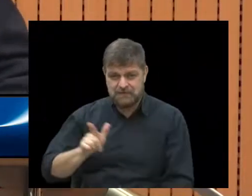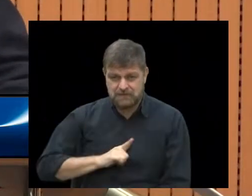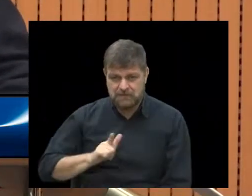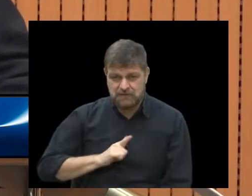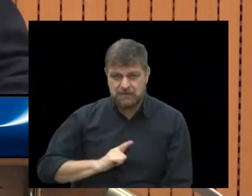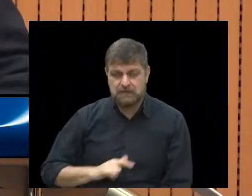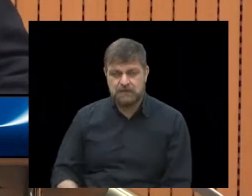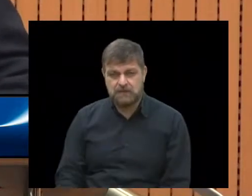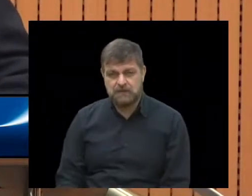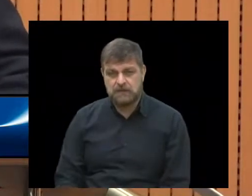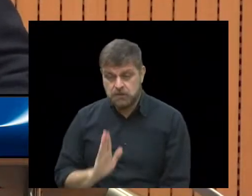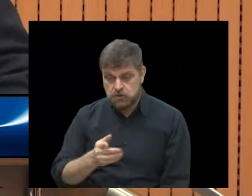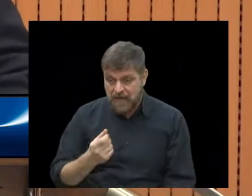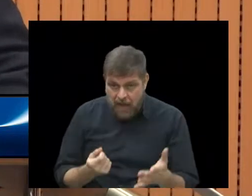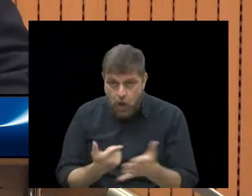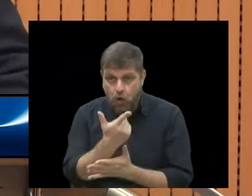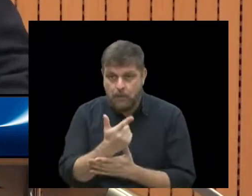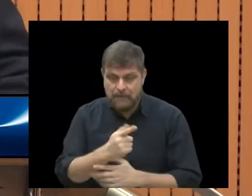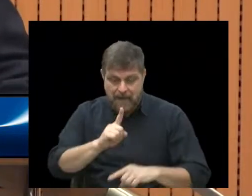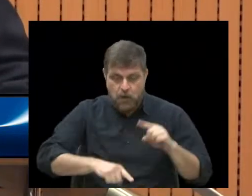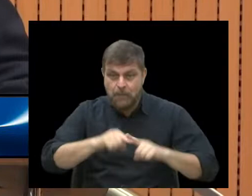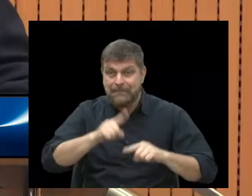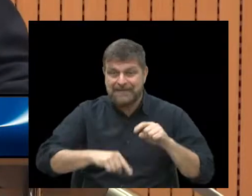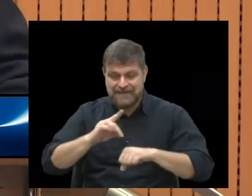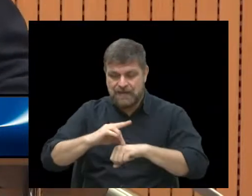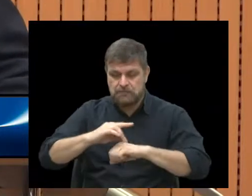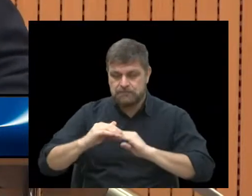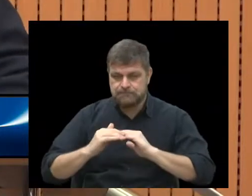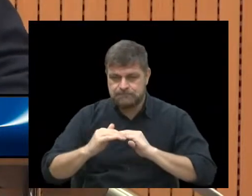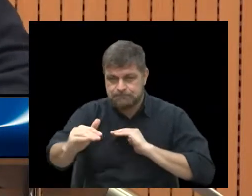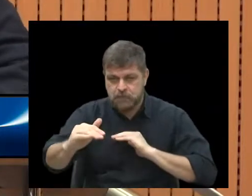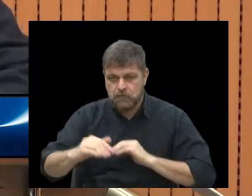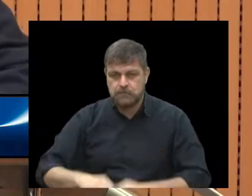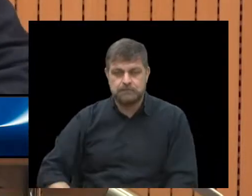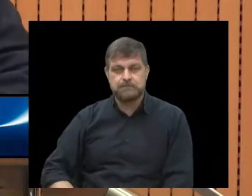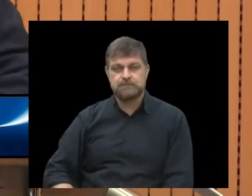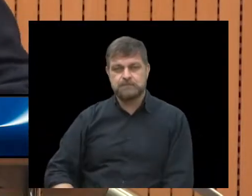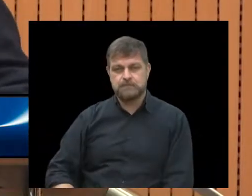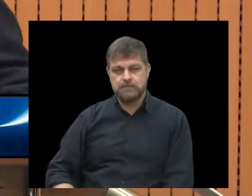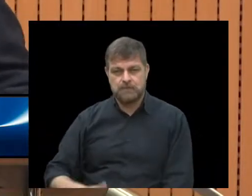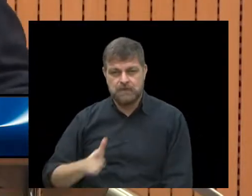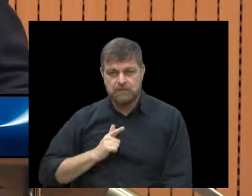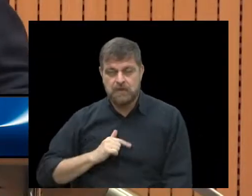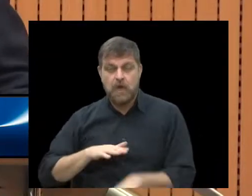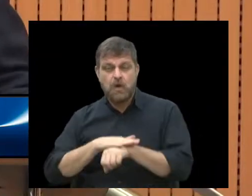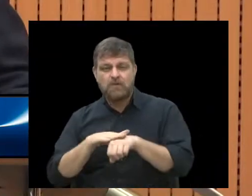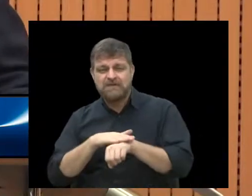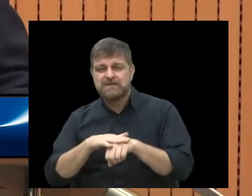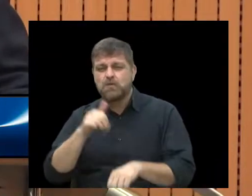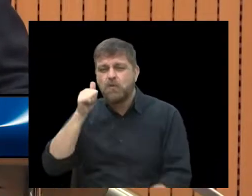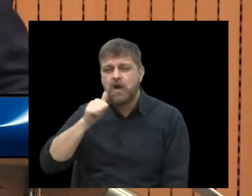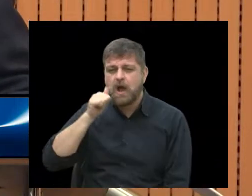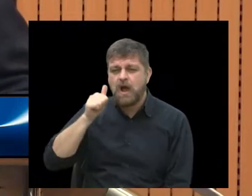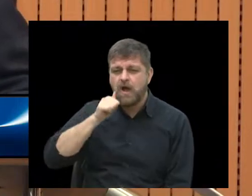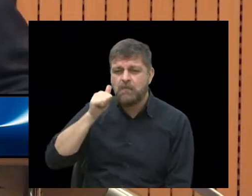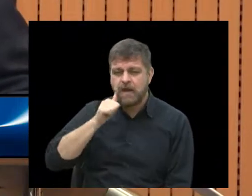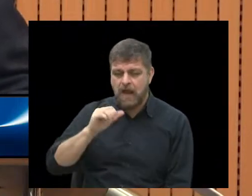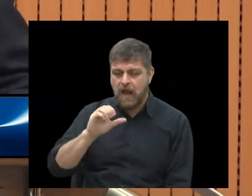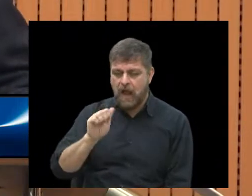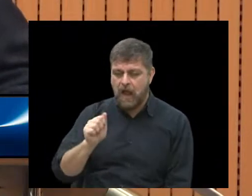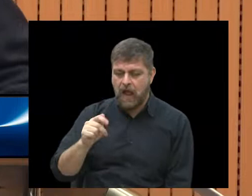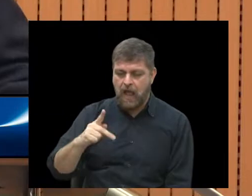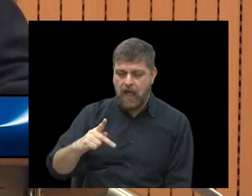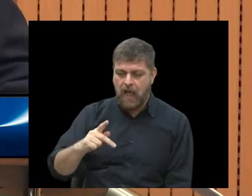da Coab também já está comprada. Outro assunto foi que eu estive essa semana na casa da dona Maria Aparecida, ela me chamou